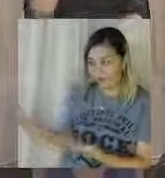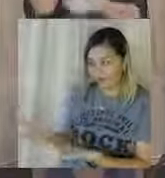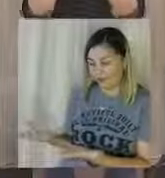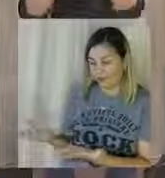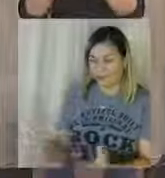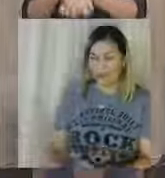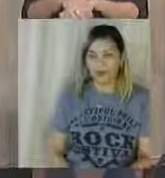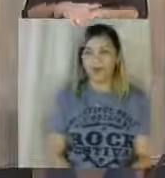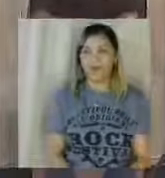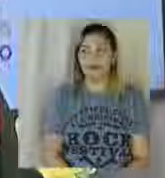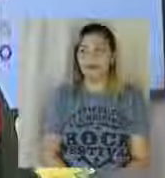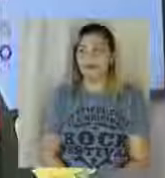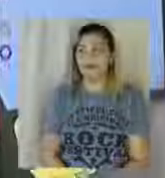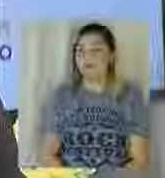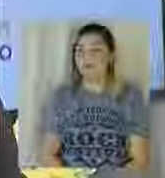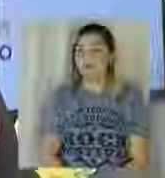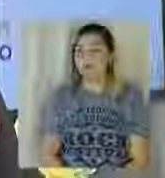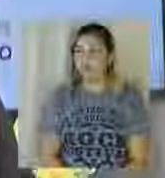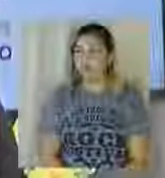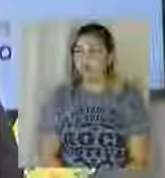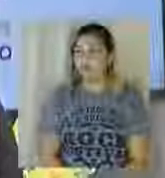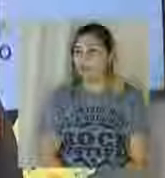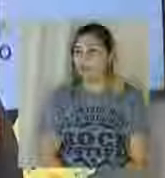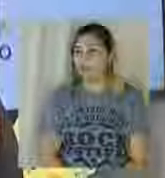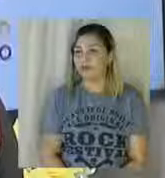A Câmara das meninas.